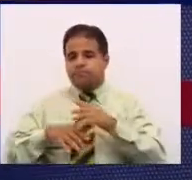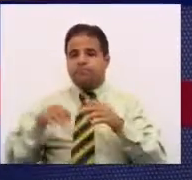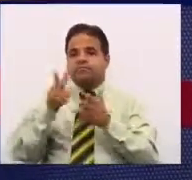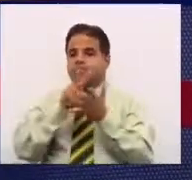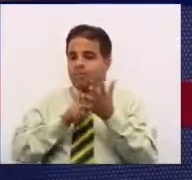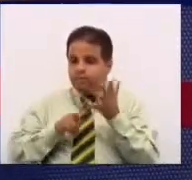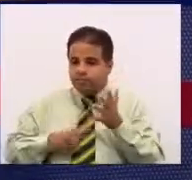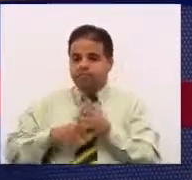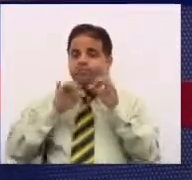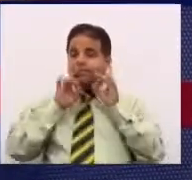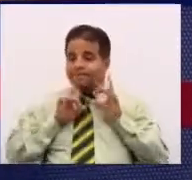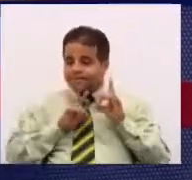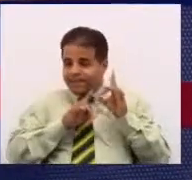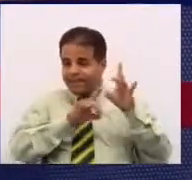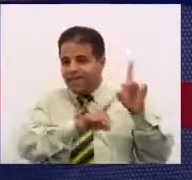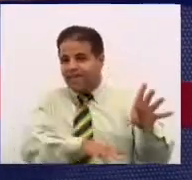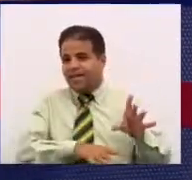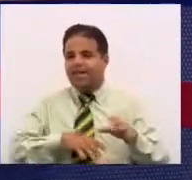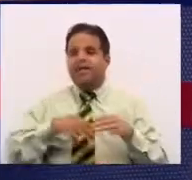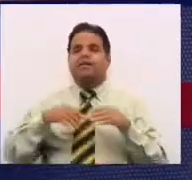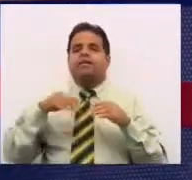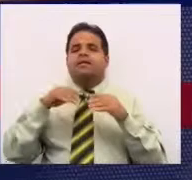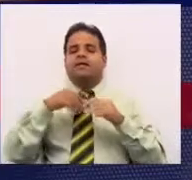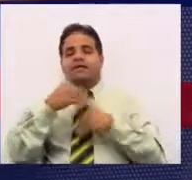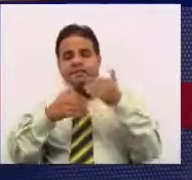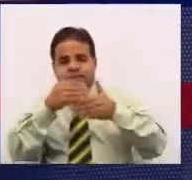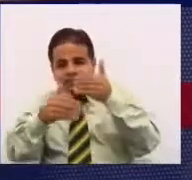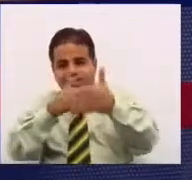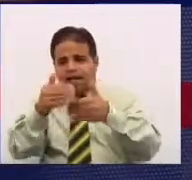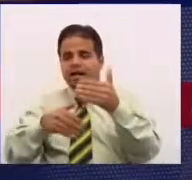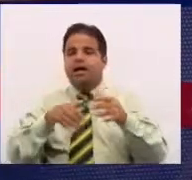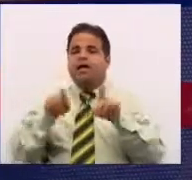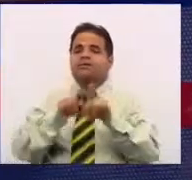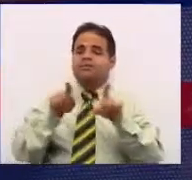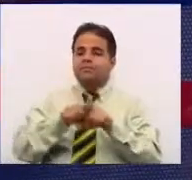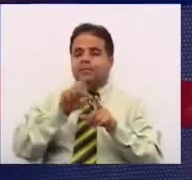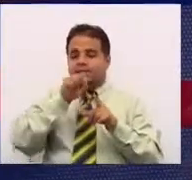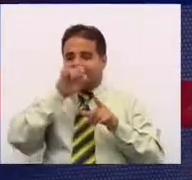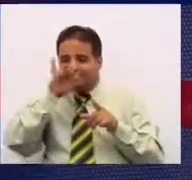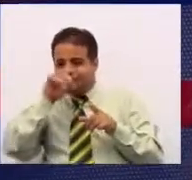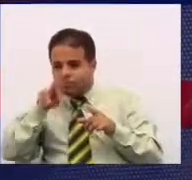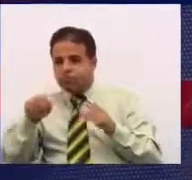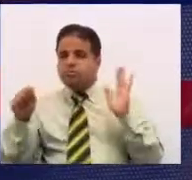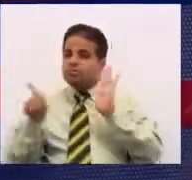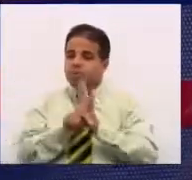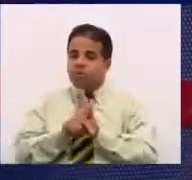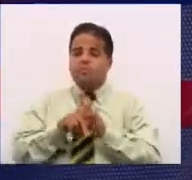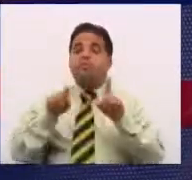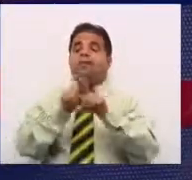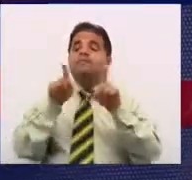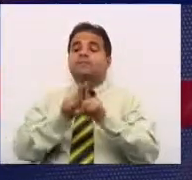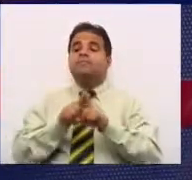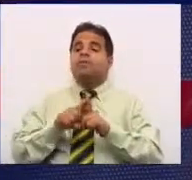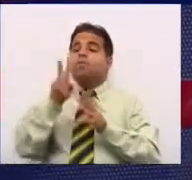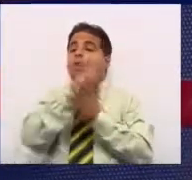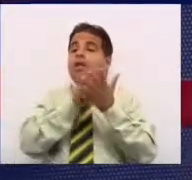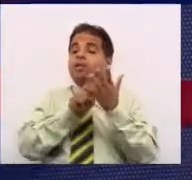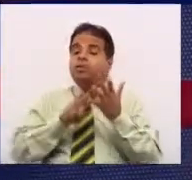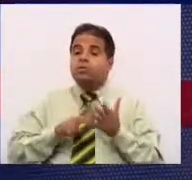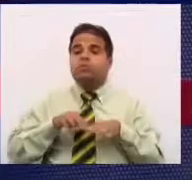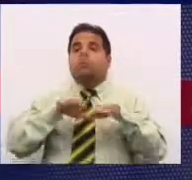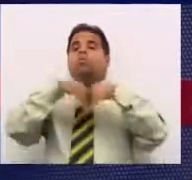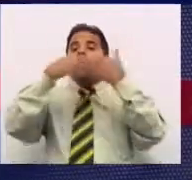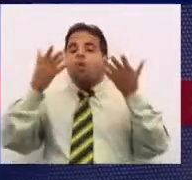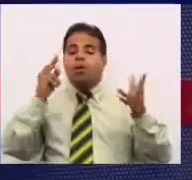leitura técnica a partir dos dados, dos técnicos e dos setores especializados, mas sobretudo uma leitura comunitária. Qual